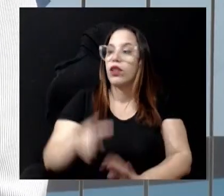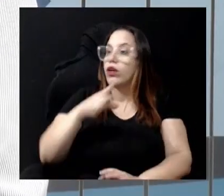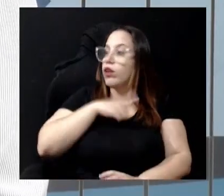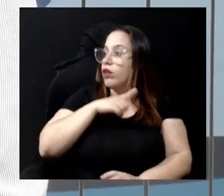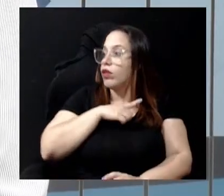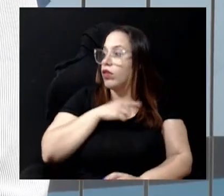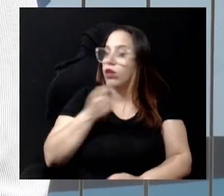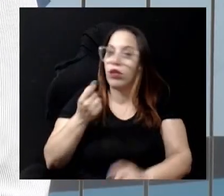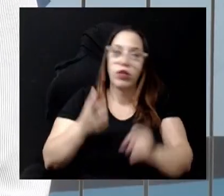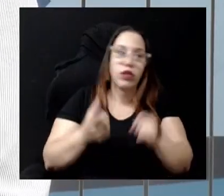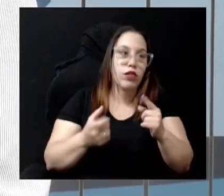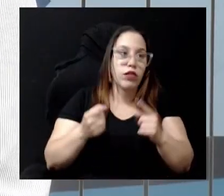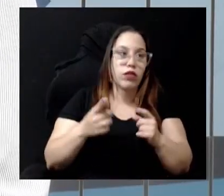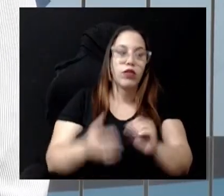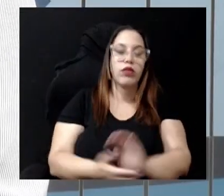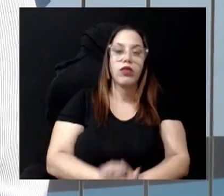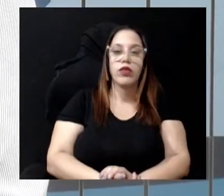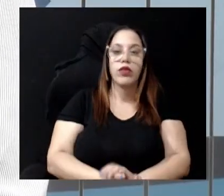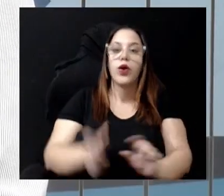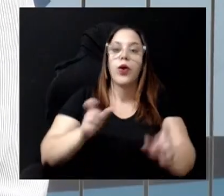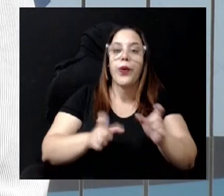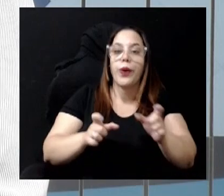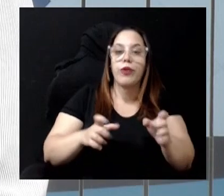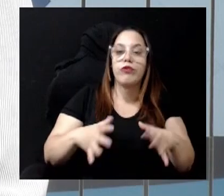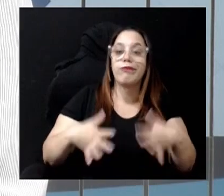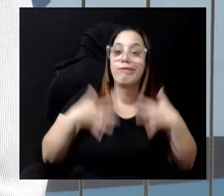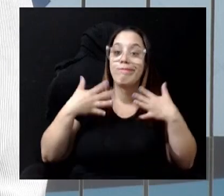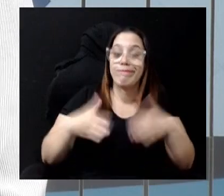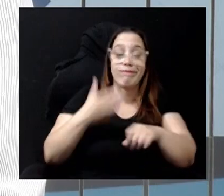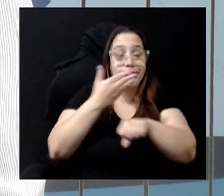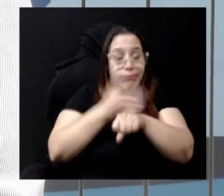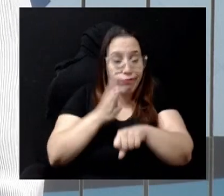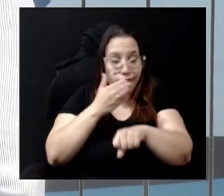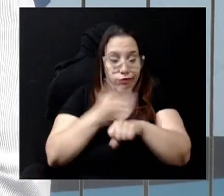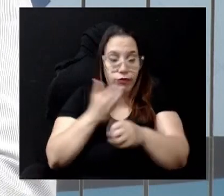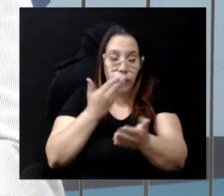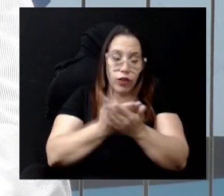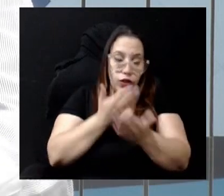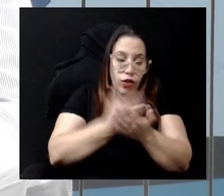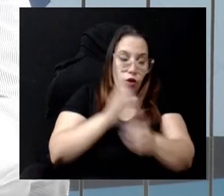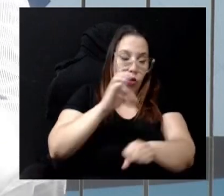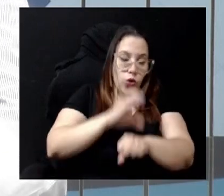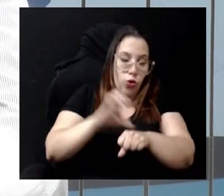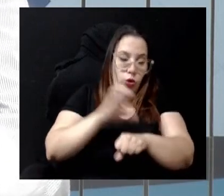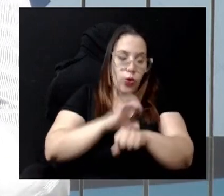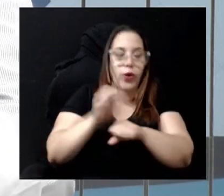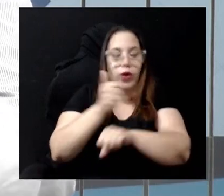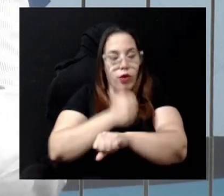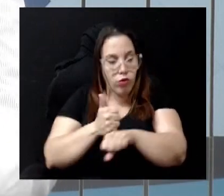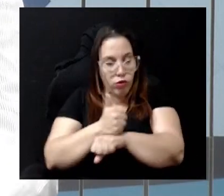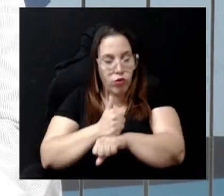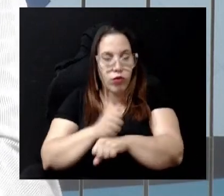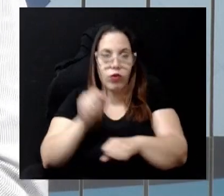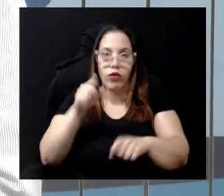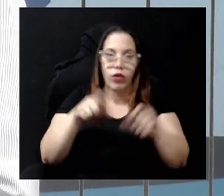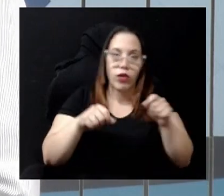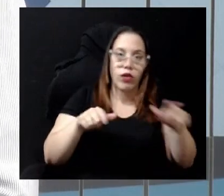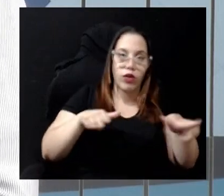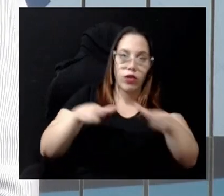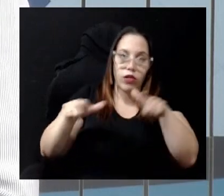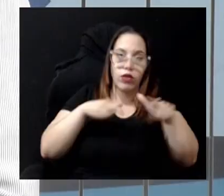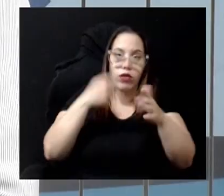as pessoas têm ânimos para continuar estudando, buscar cursos de qualificação, algumas vão trabalhar efetivamente